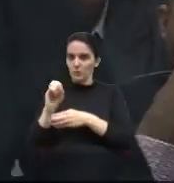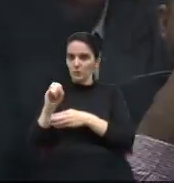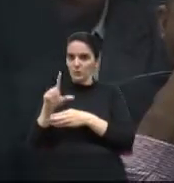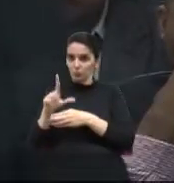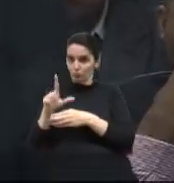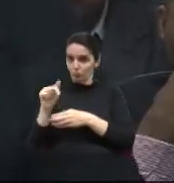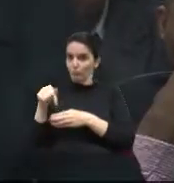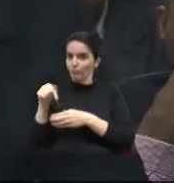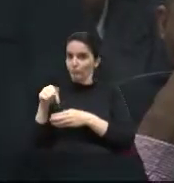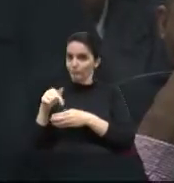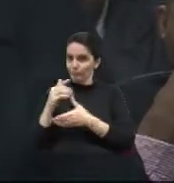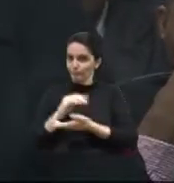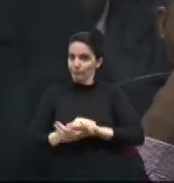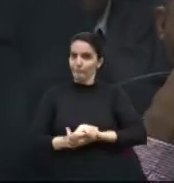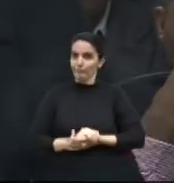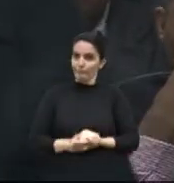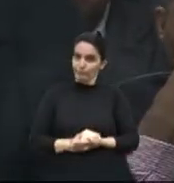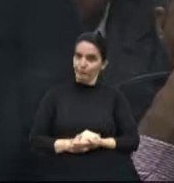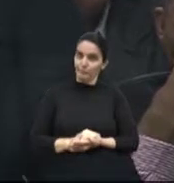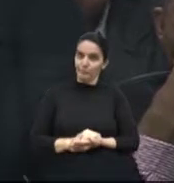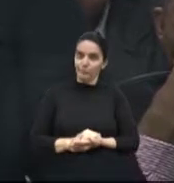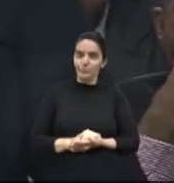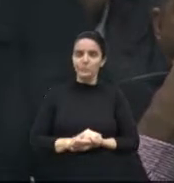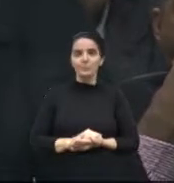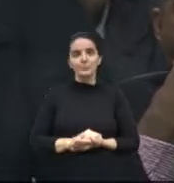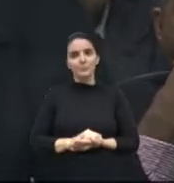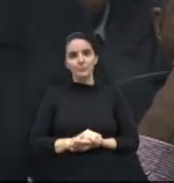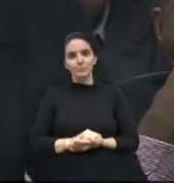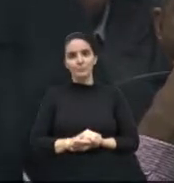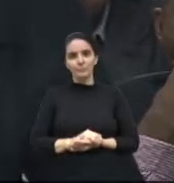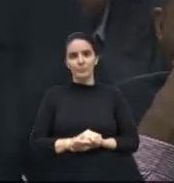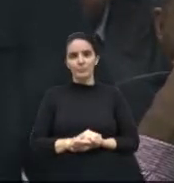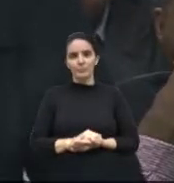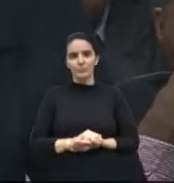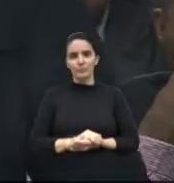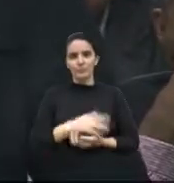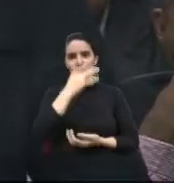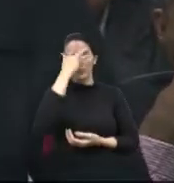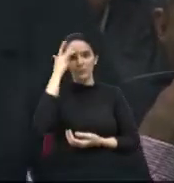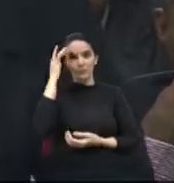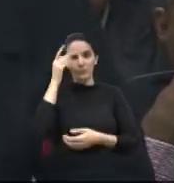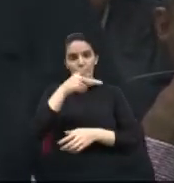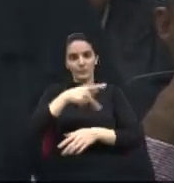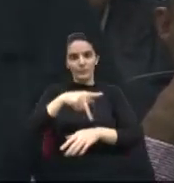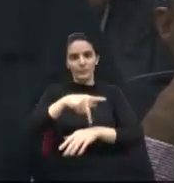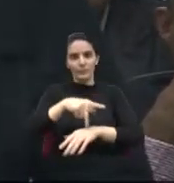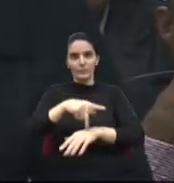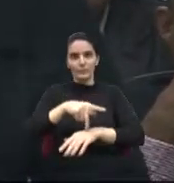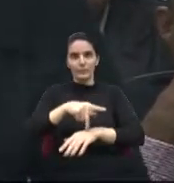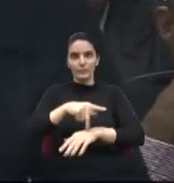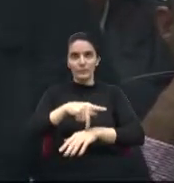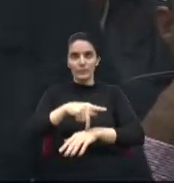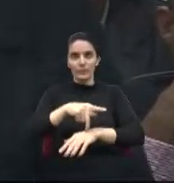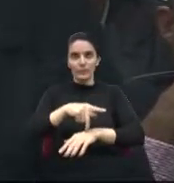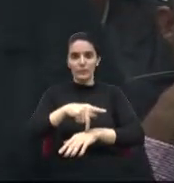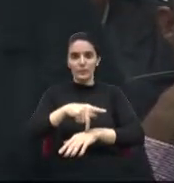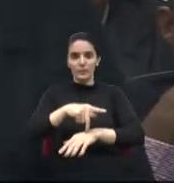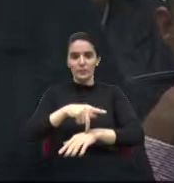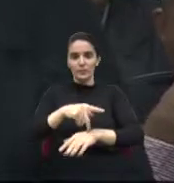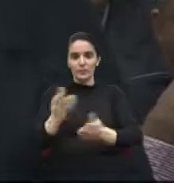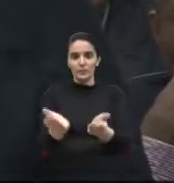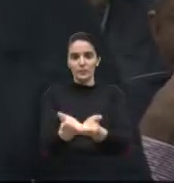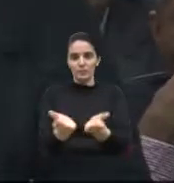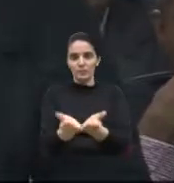muito interessante, que nós somos um país, estou terminando, presidente,